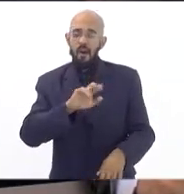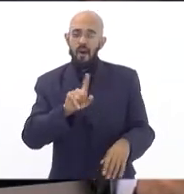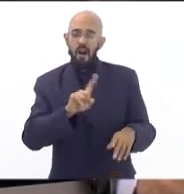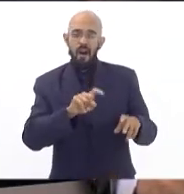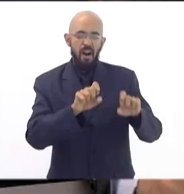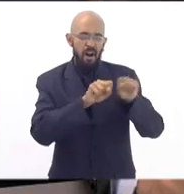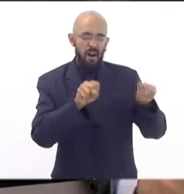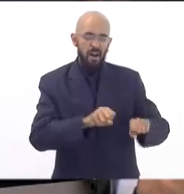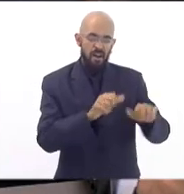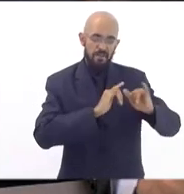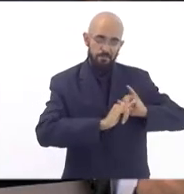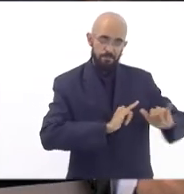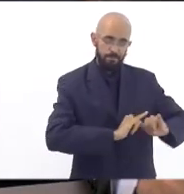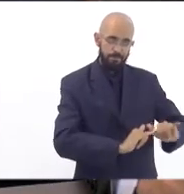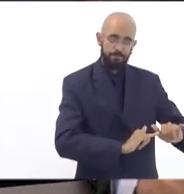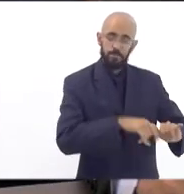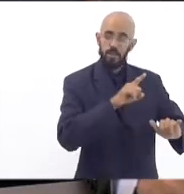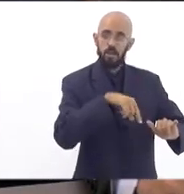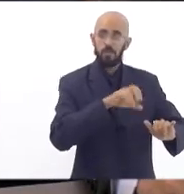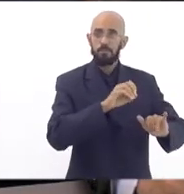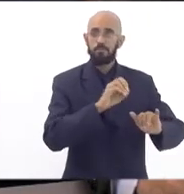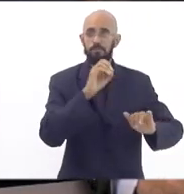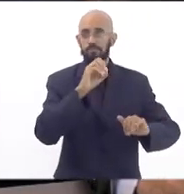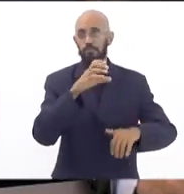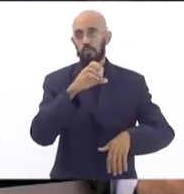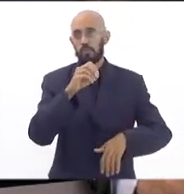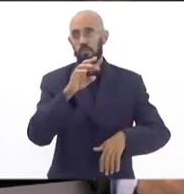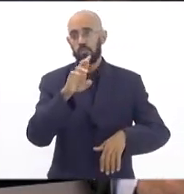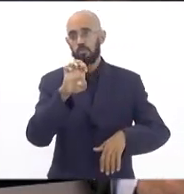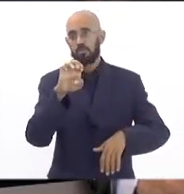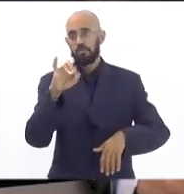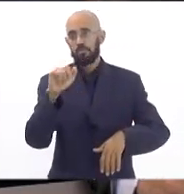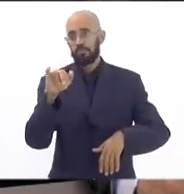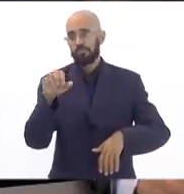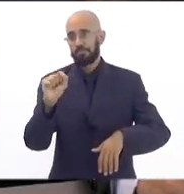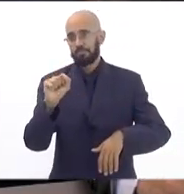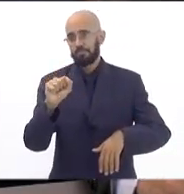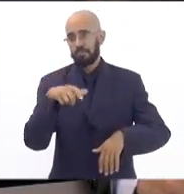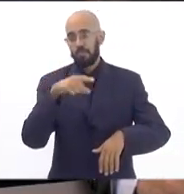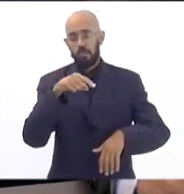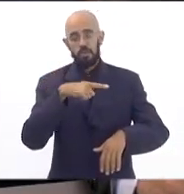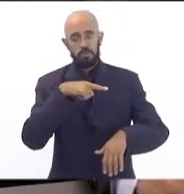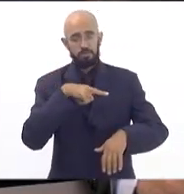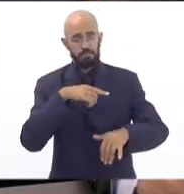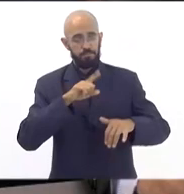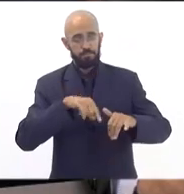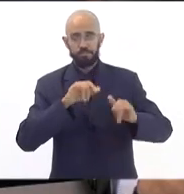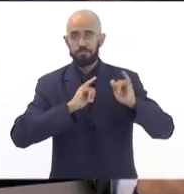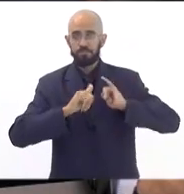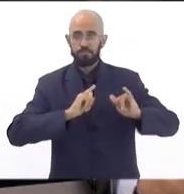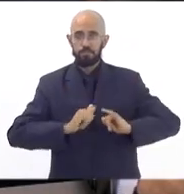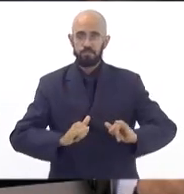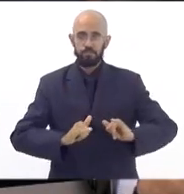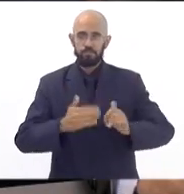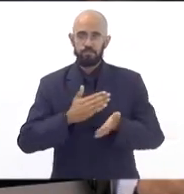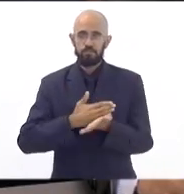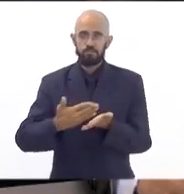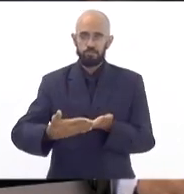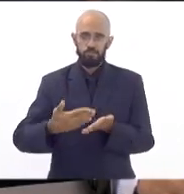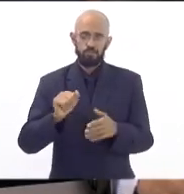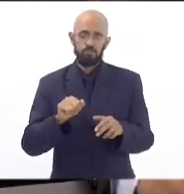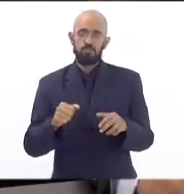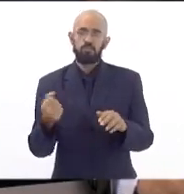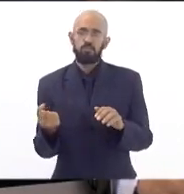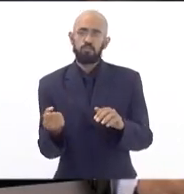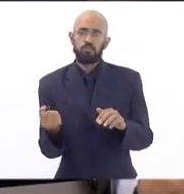não é um sistema de dados Então os dados que estão ali computados são os dados iniciais quando da lavratura do região